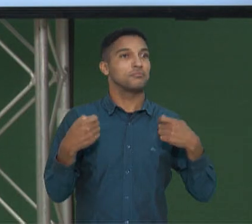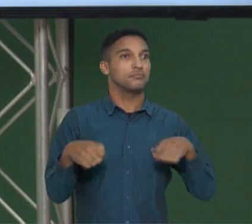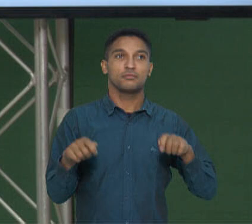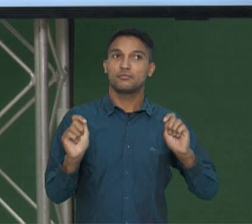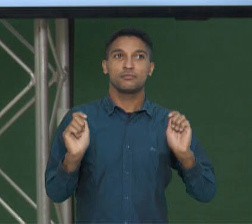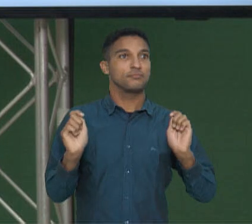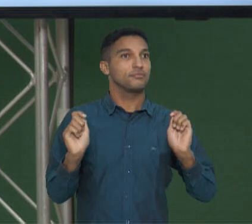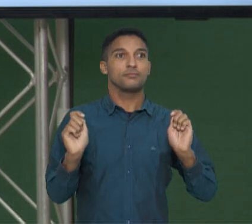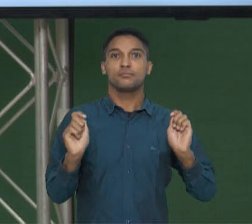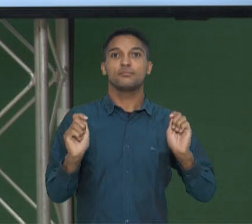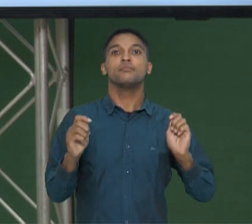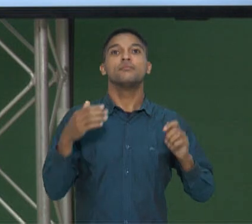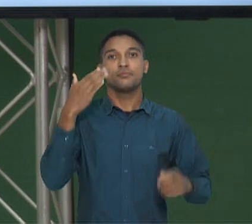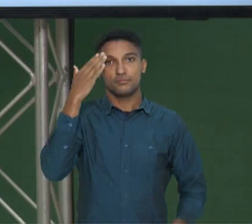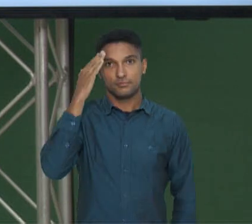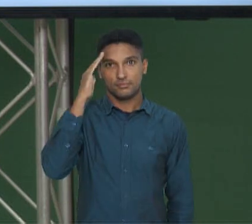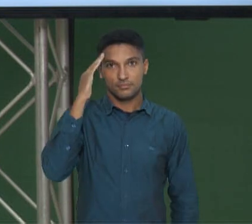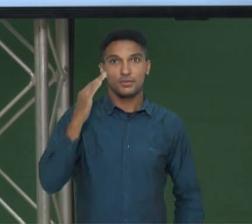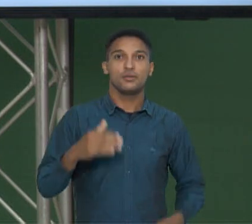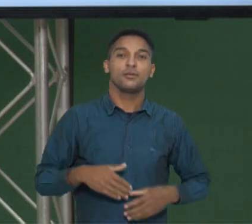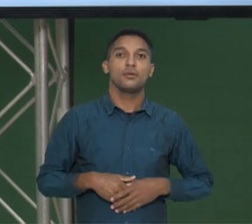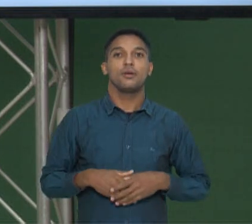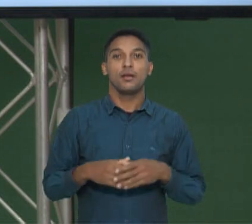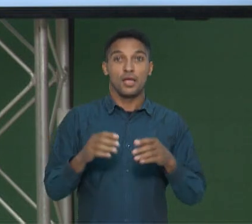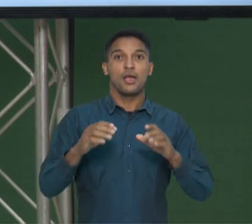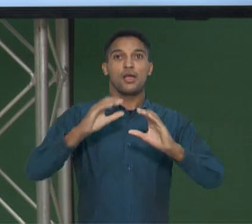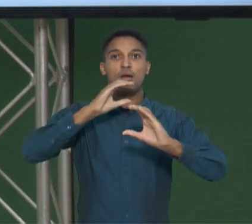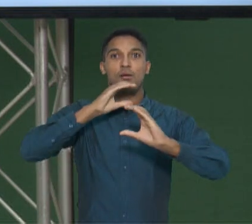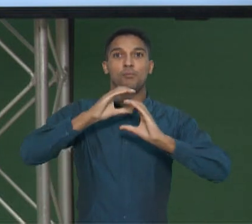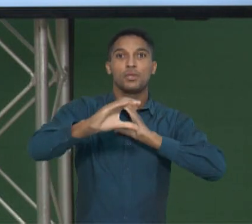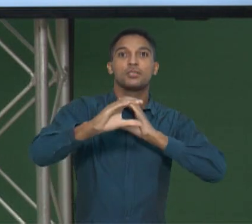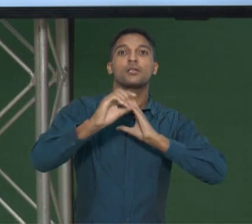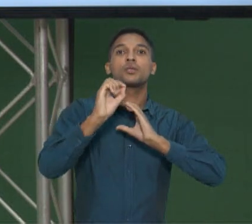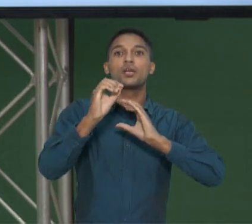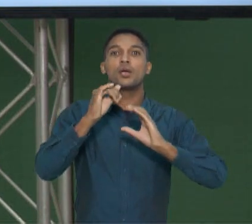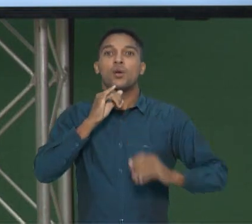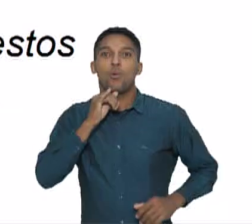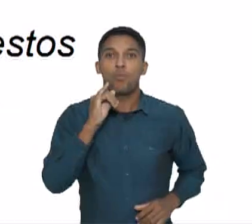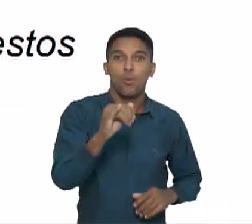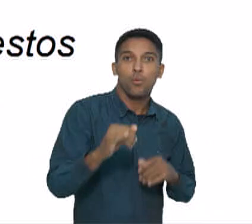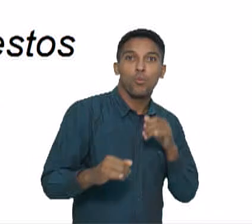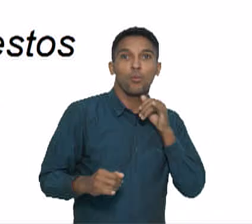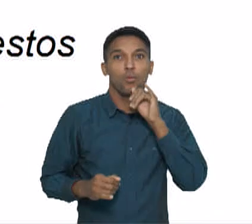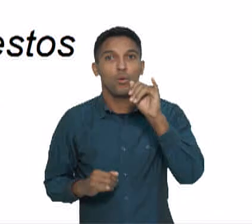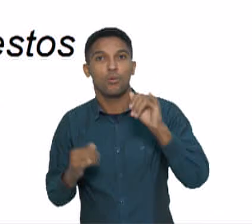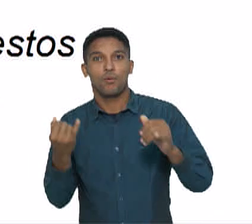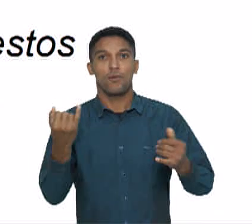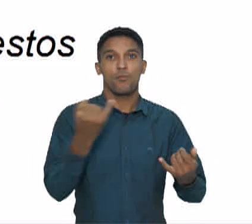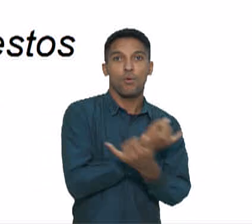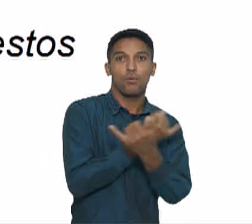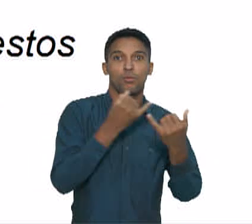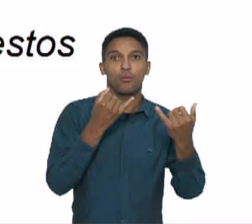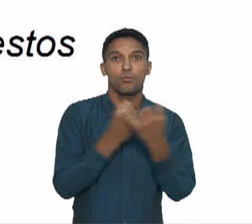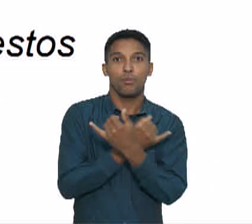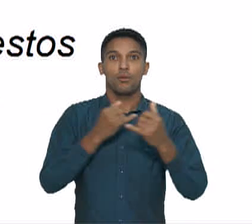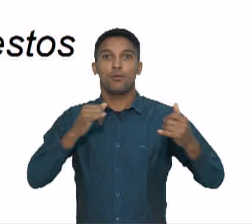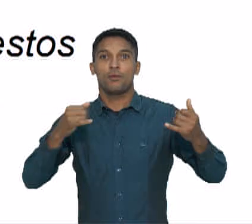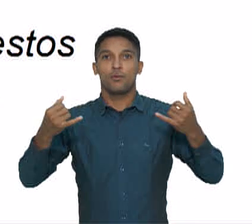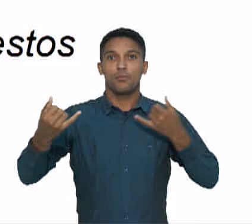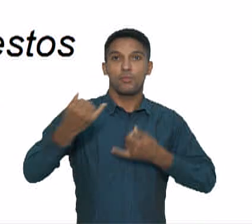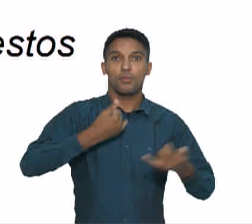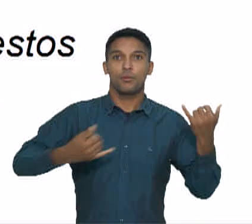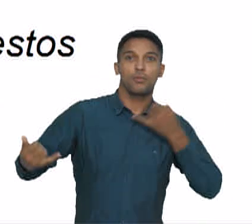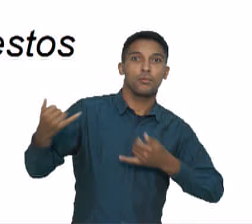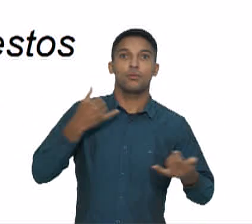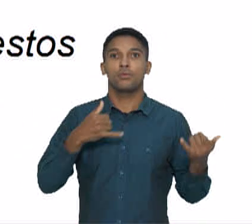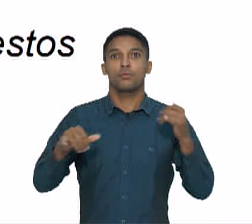ter nenhum bloqueio, para que a mensagem seja propagada, ok? Para que a comunicação seja